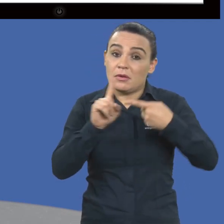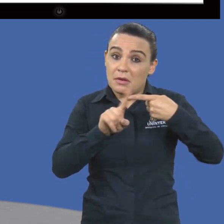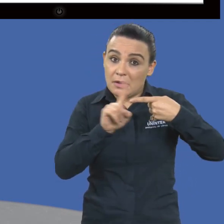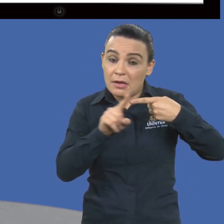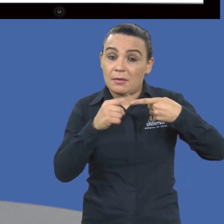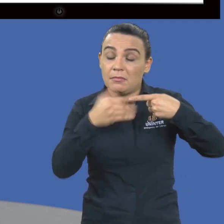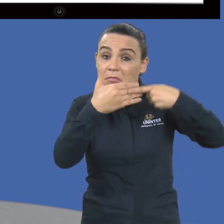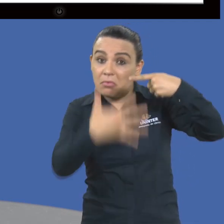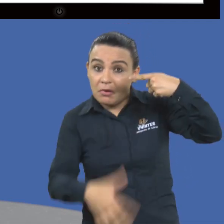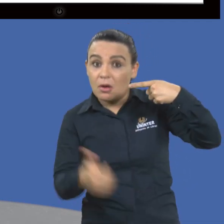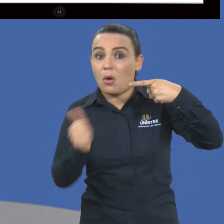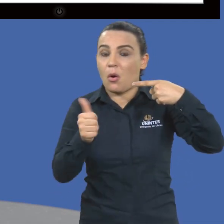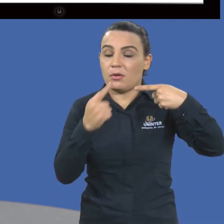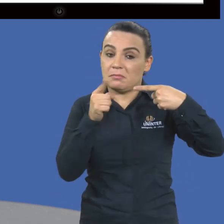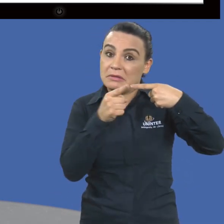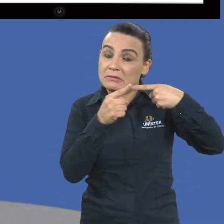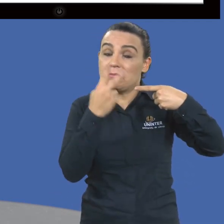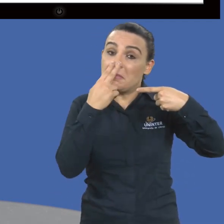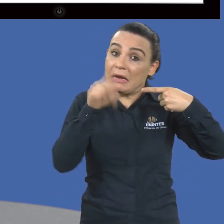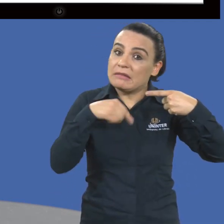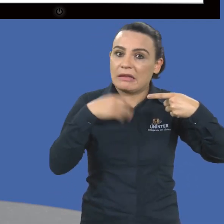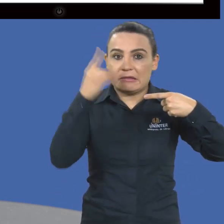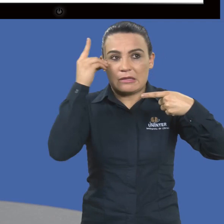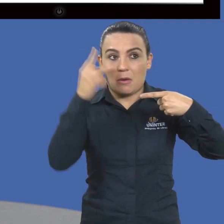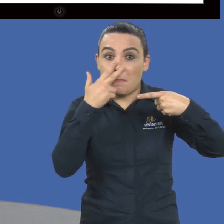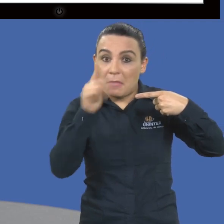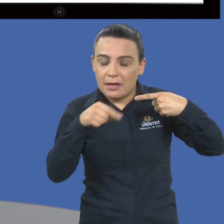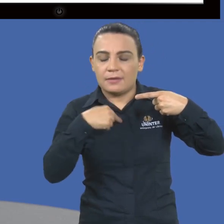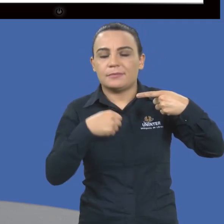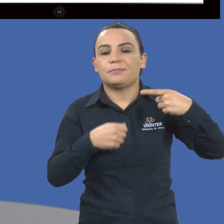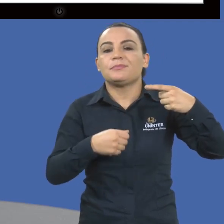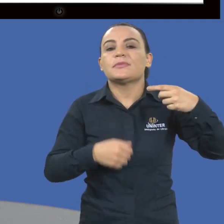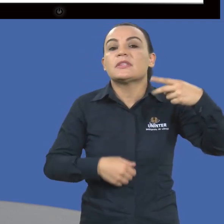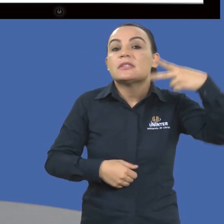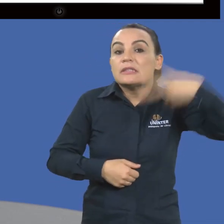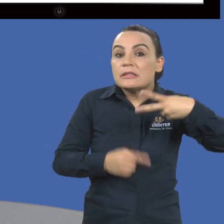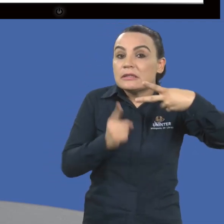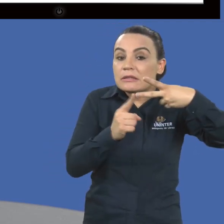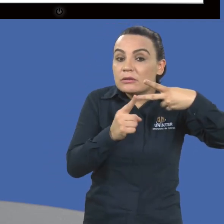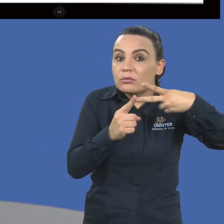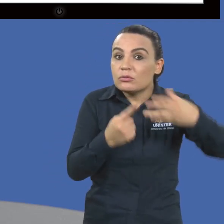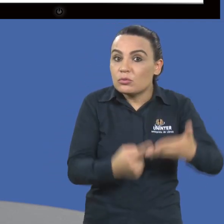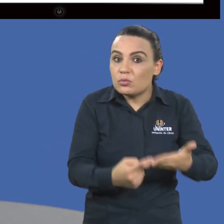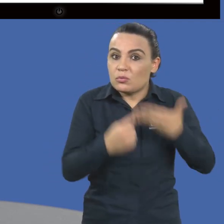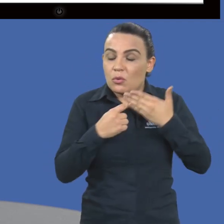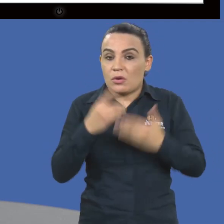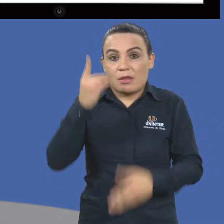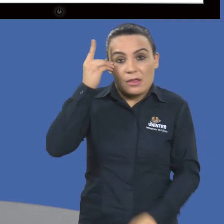importante e faz parte do grupo dos 11. O segundo sinal